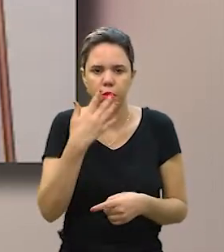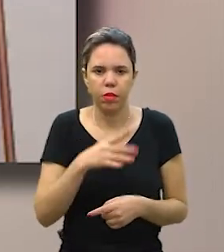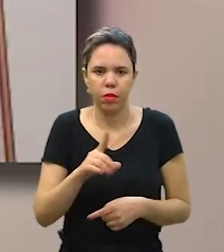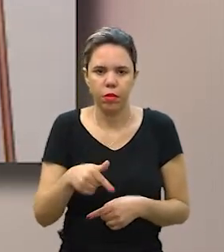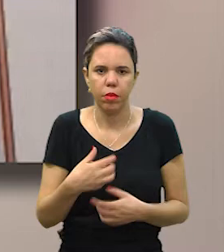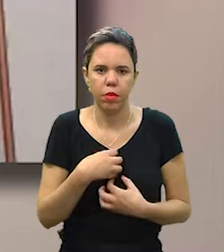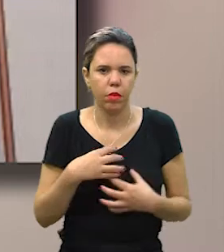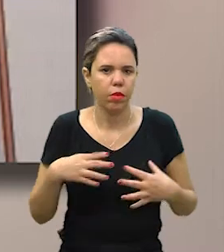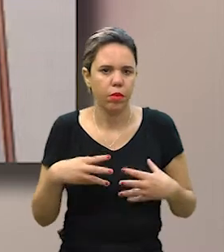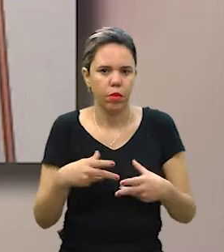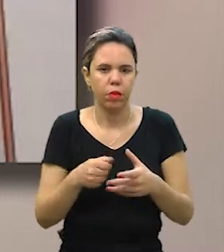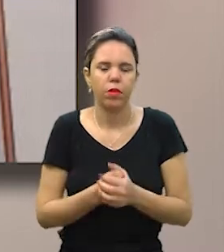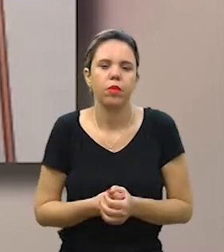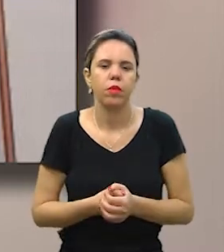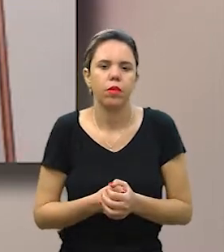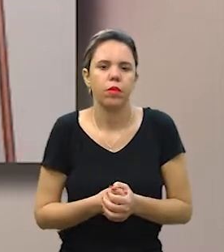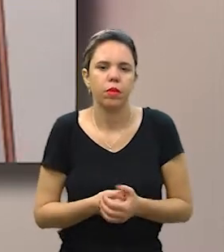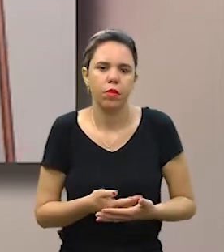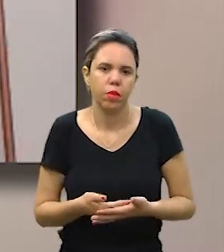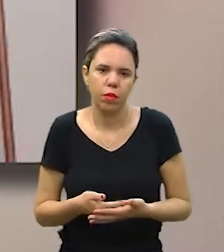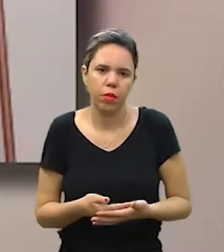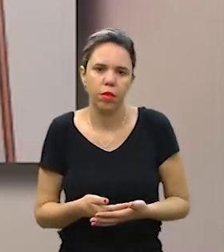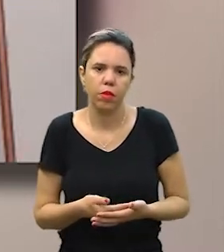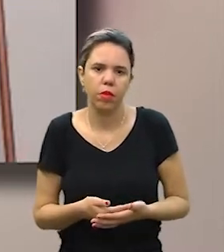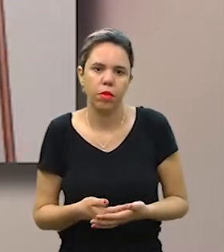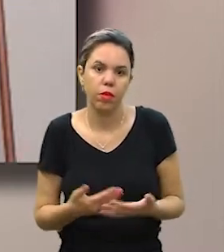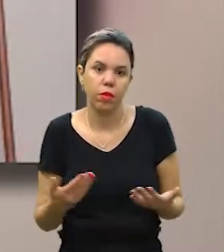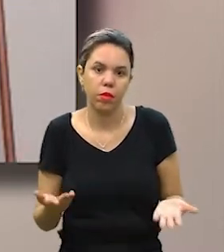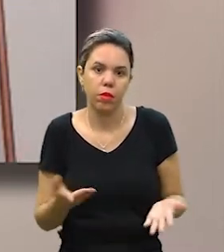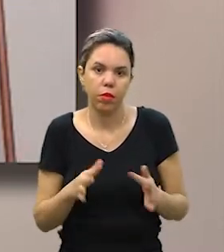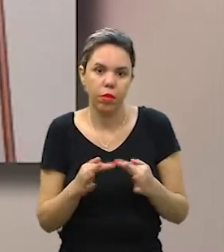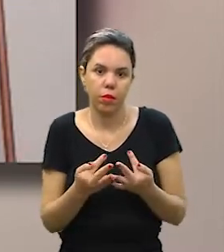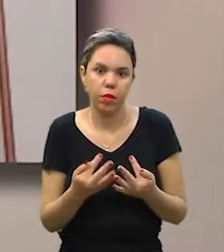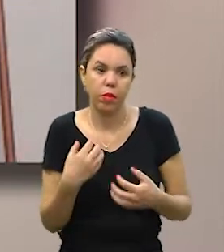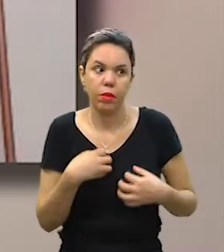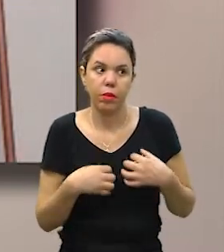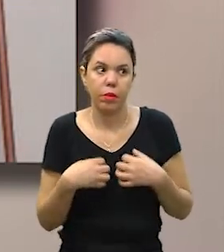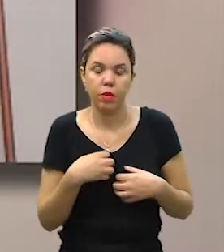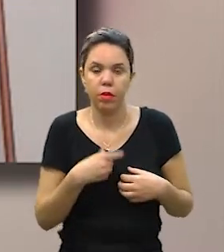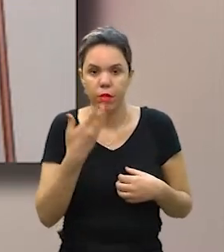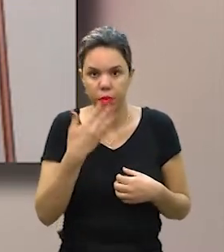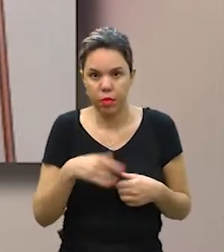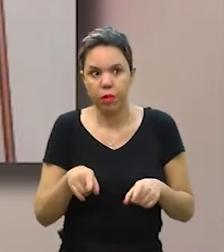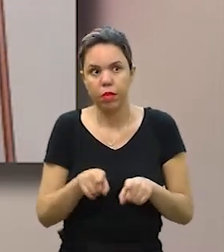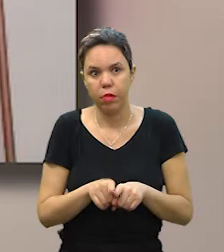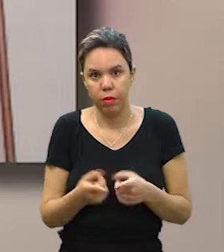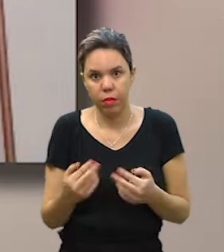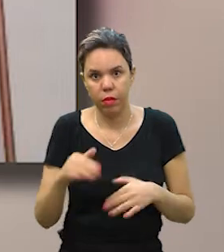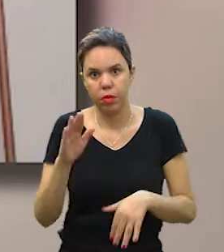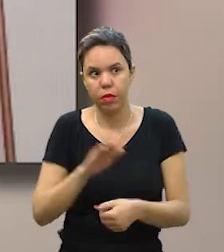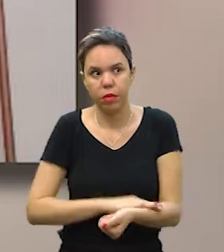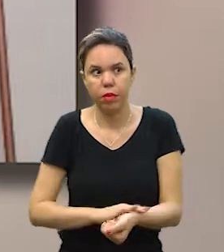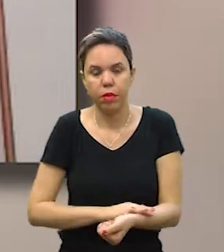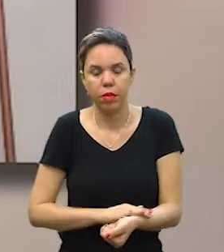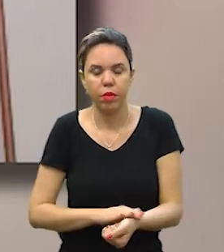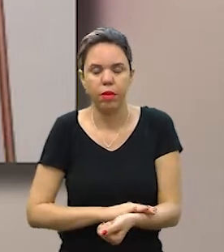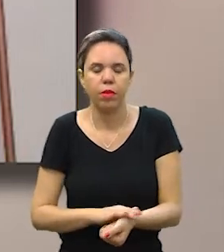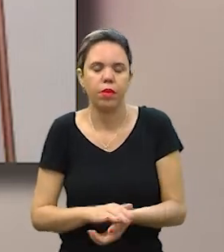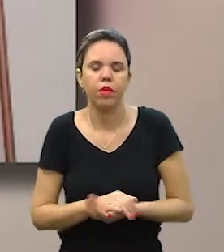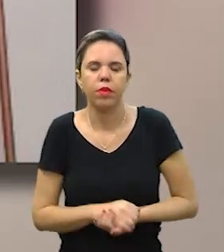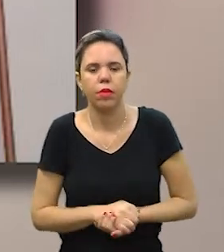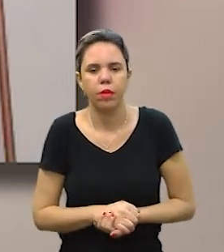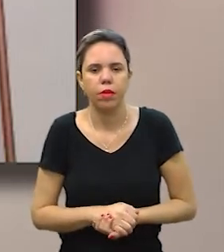criança ela sente tudo, desde o bebezinho. Então, se os pais se desesperam, a criança vai ficar mais nervosa